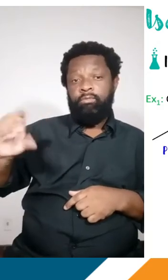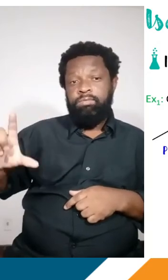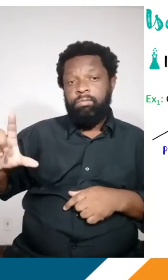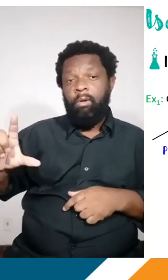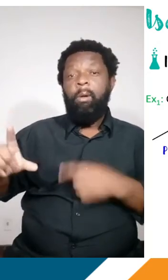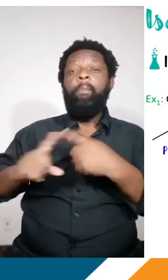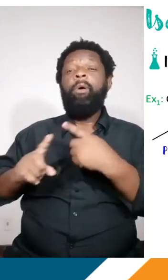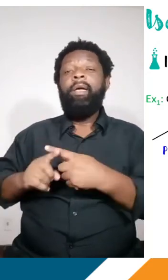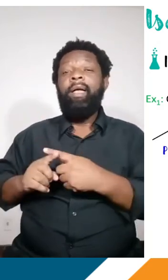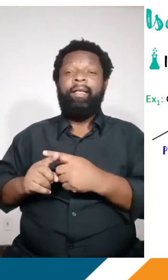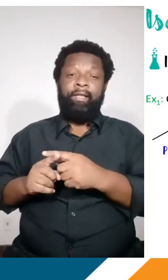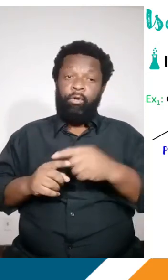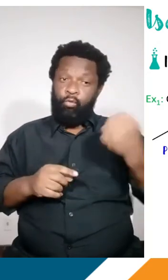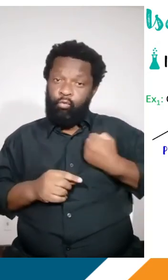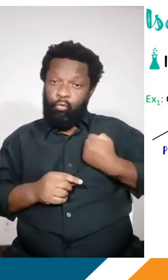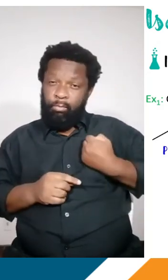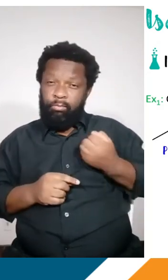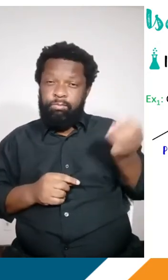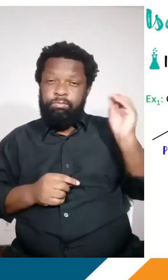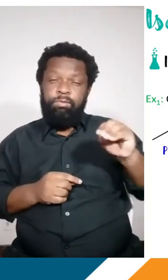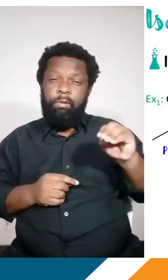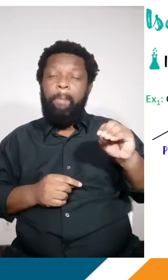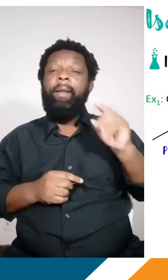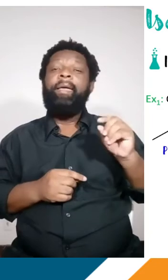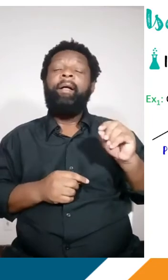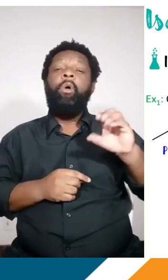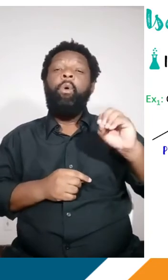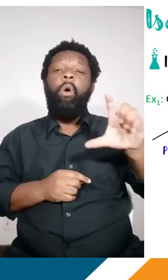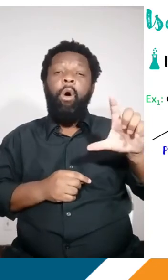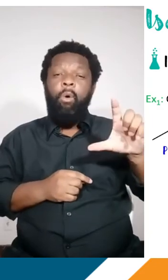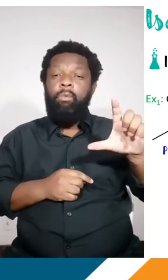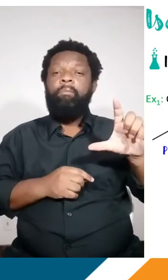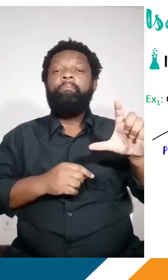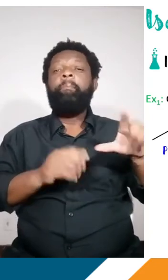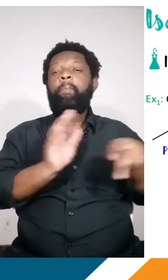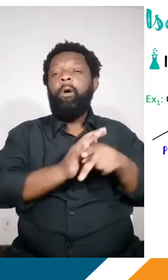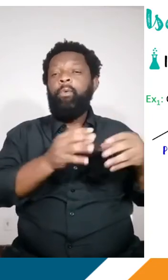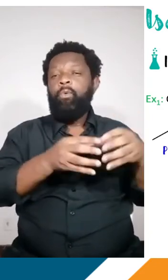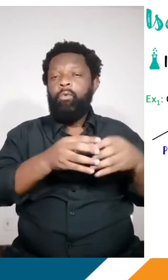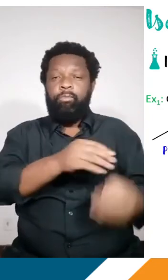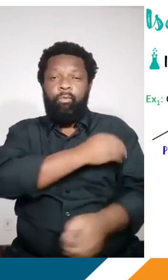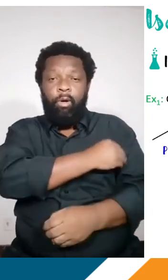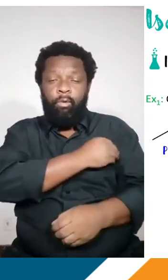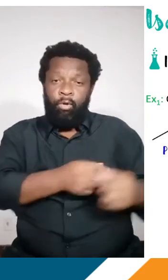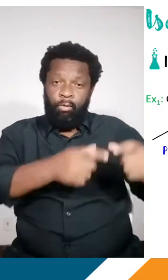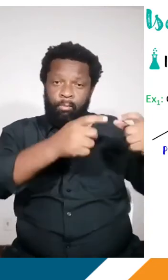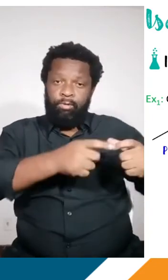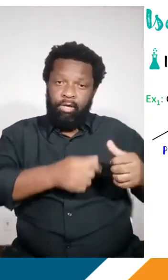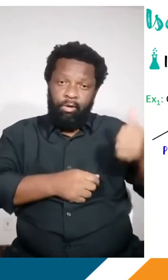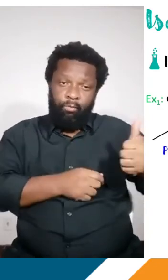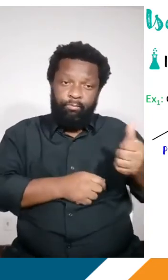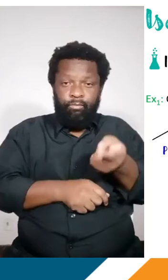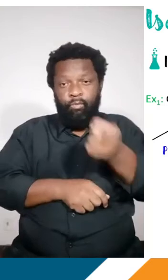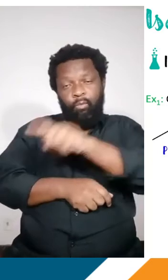para dizer aonde está o ol, que é o grupo característico do álcool, aqui está na posição 1,